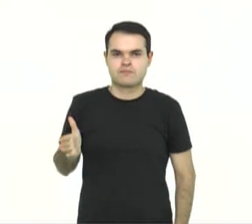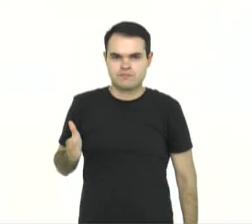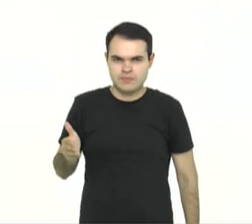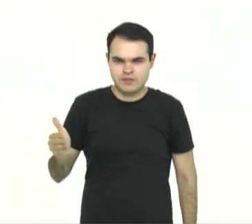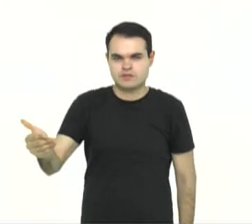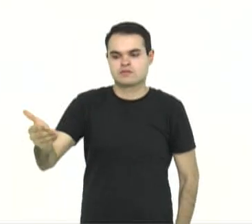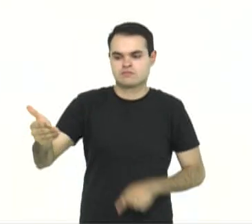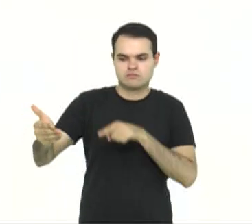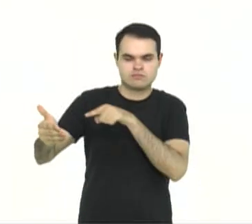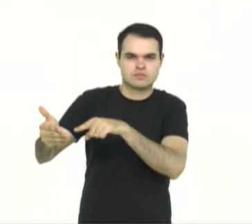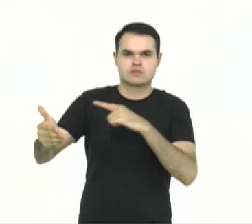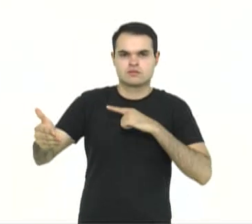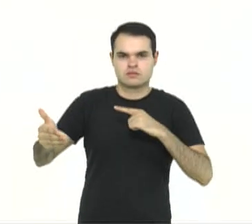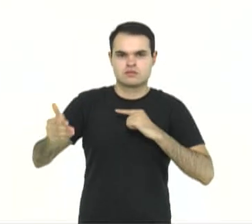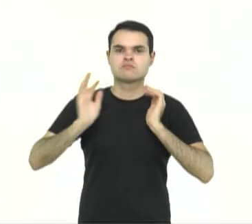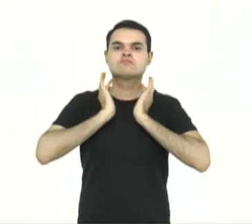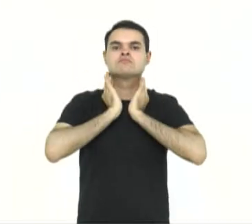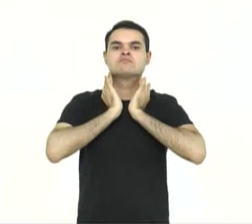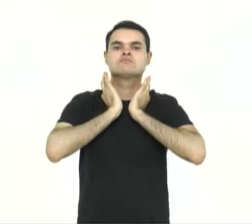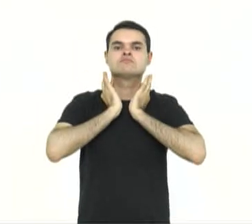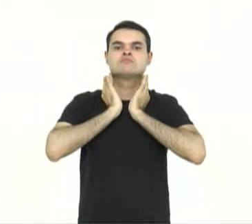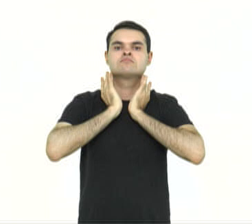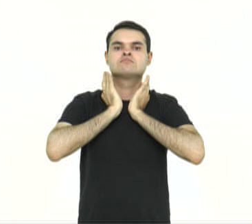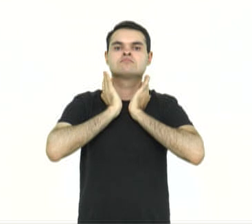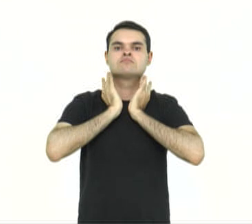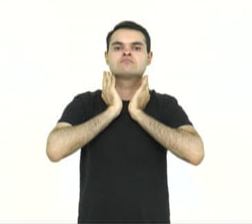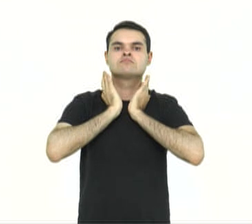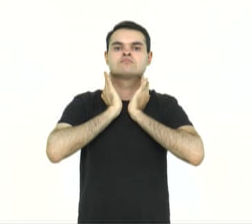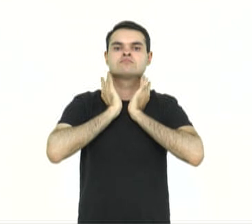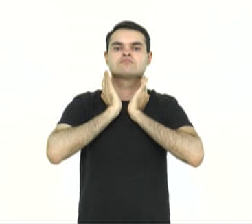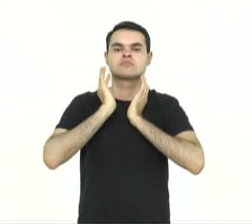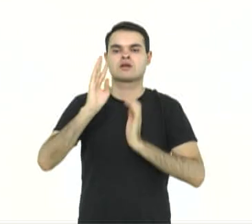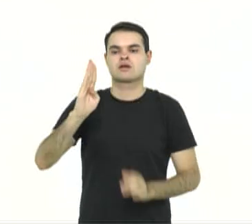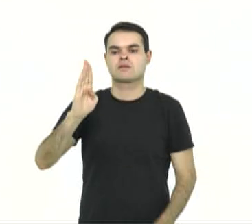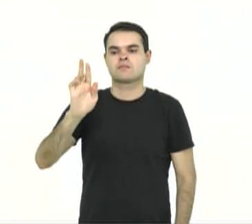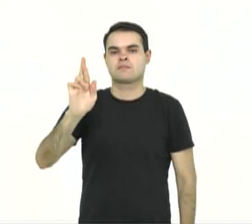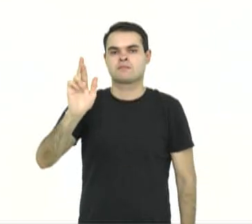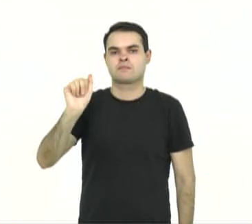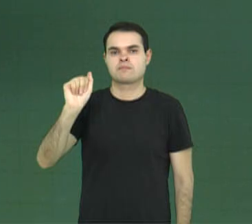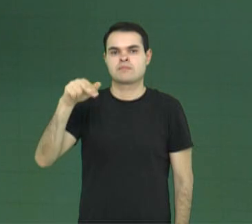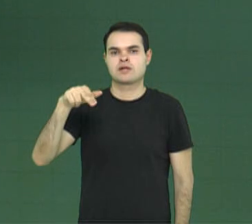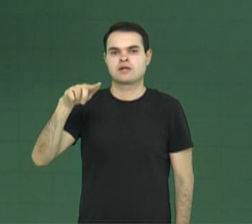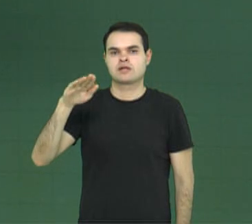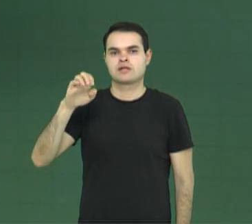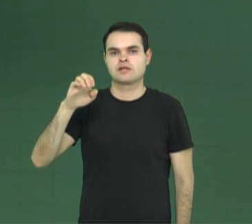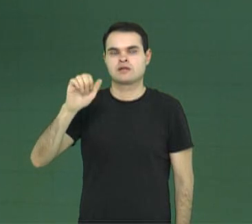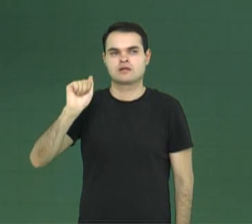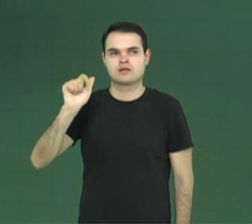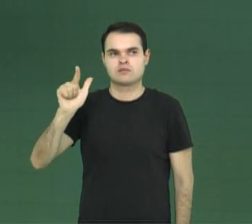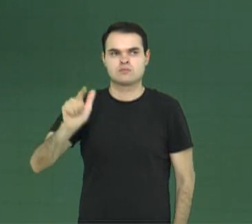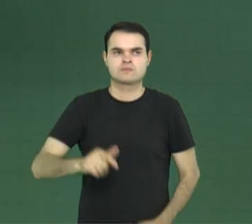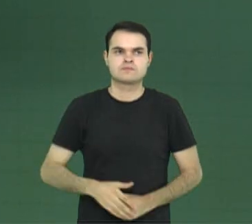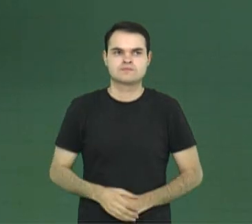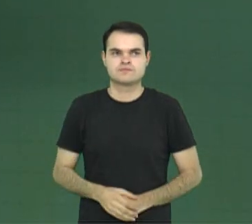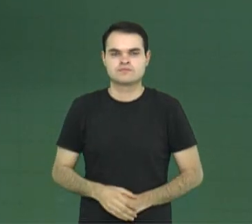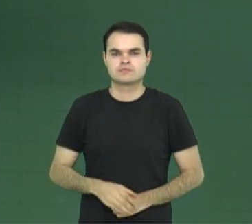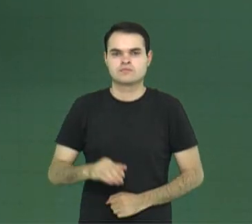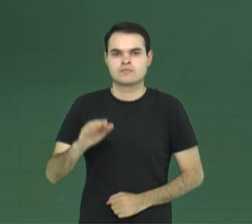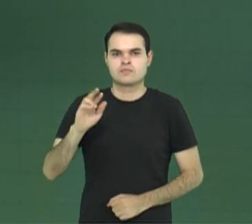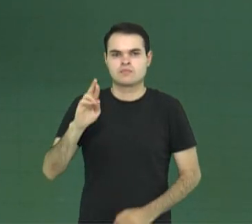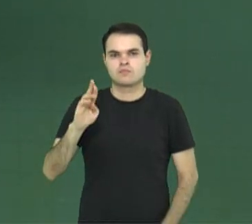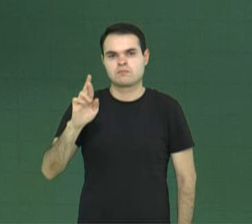prestar uma respiração branquial, tá? Cometi só um errinho aqui na hora de colocar no slide, mas você pode na sua anotação colocar